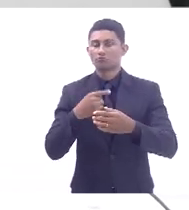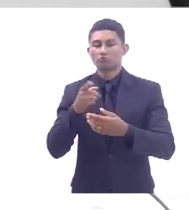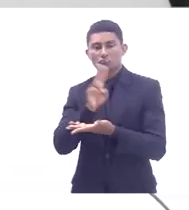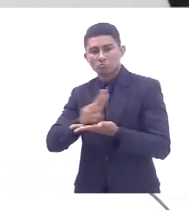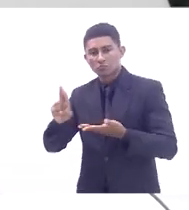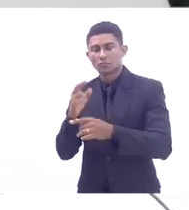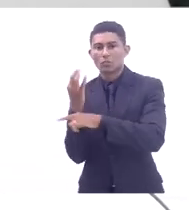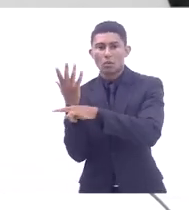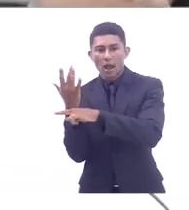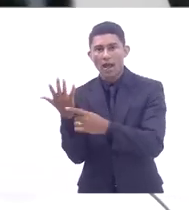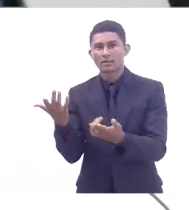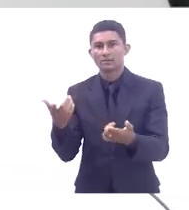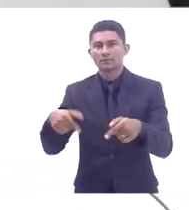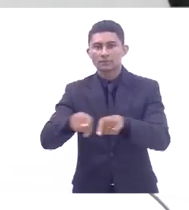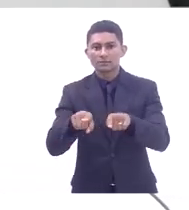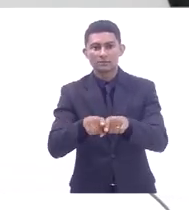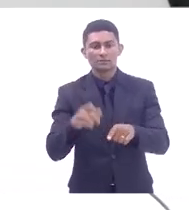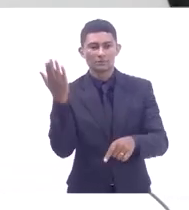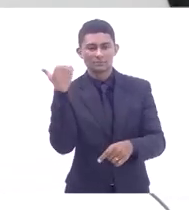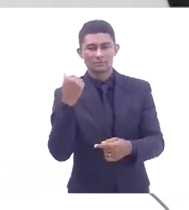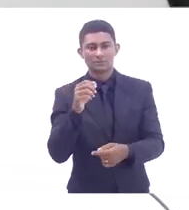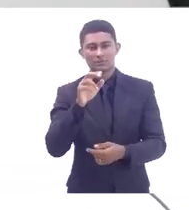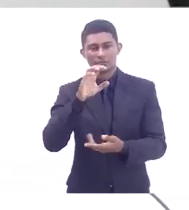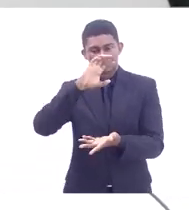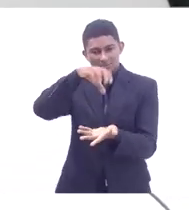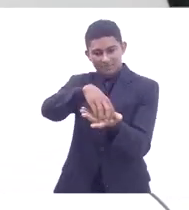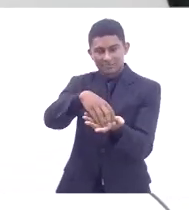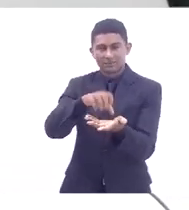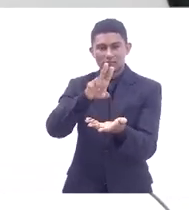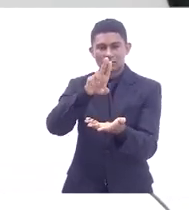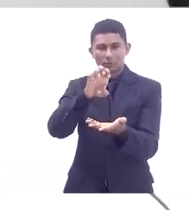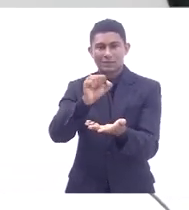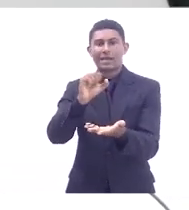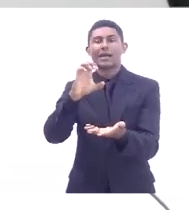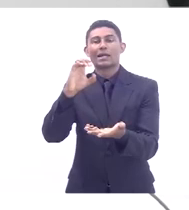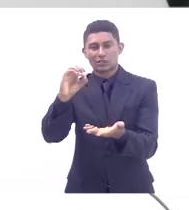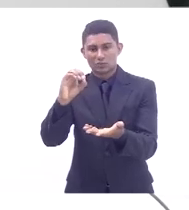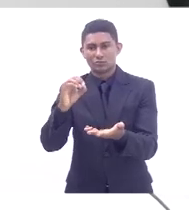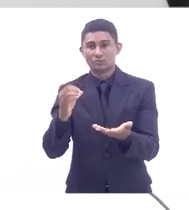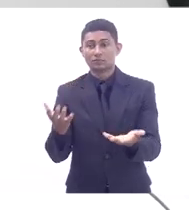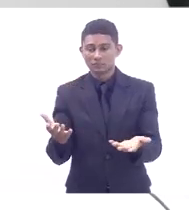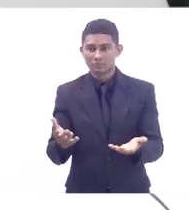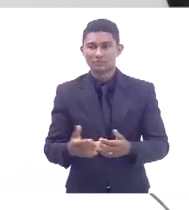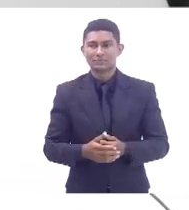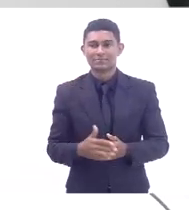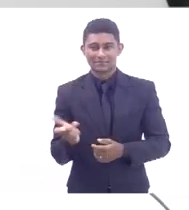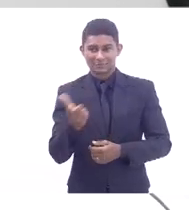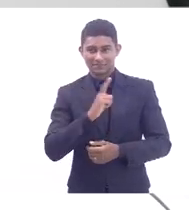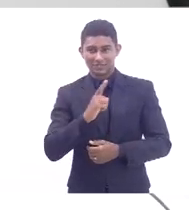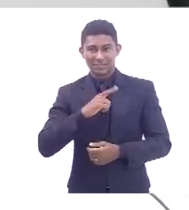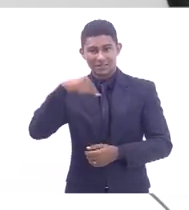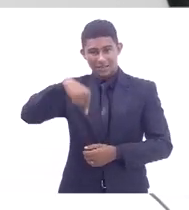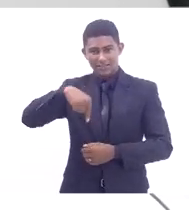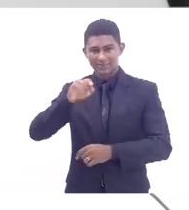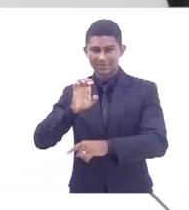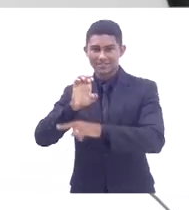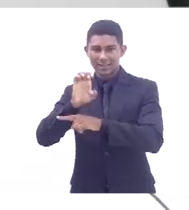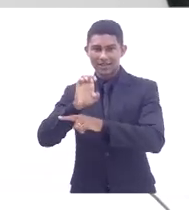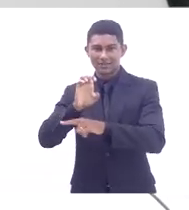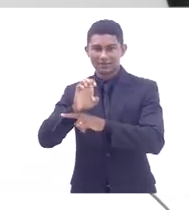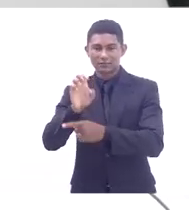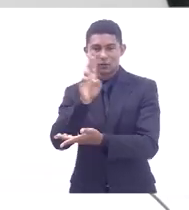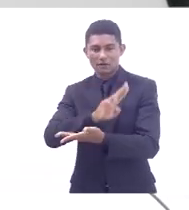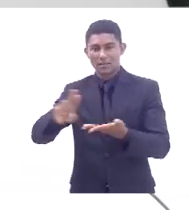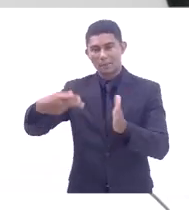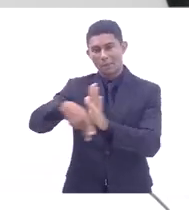anteriormente também na o Enzo hoje incorporada ao F portanto temos duas universidades estaduais do Rio de Janeiro e é